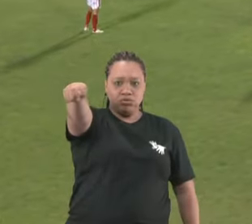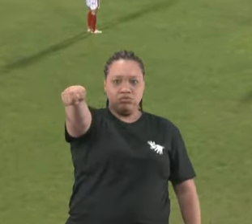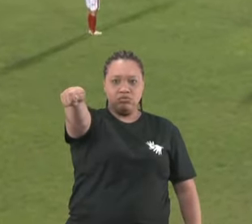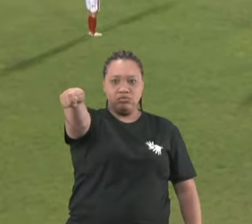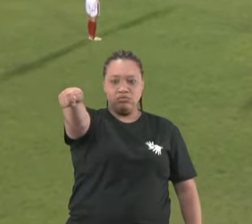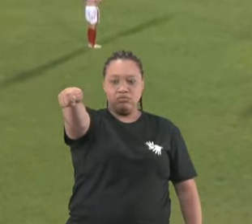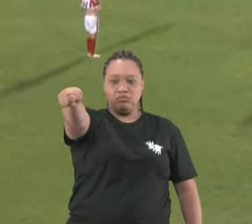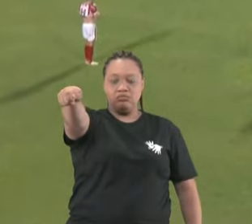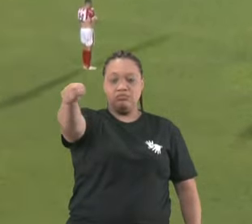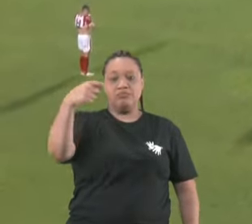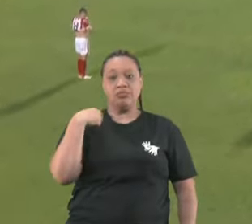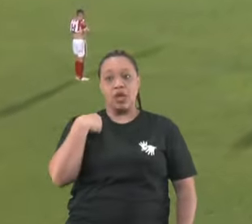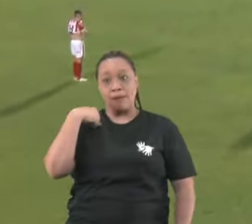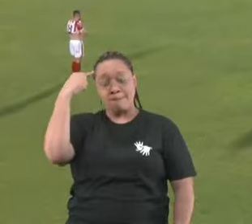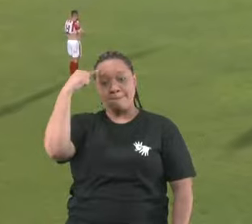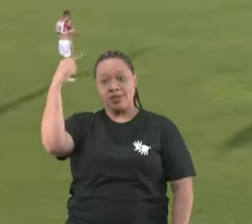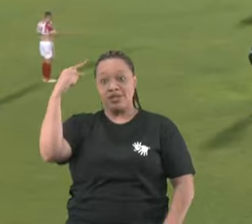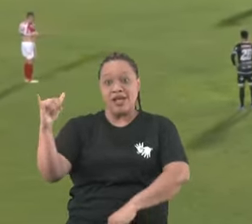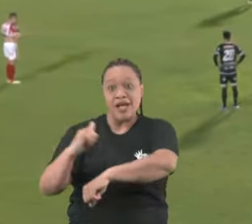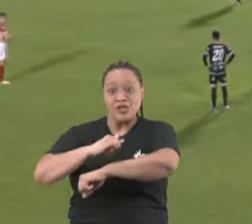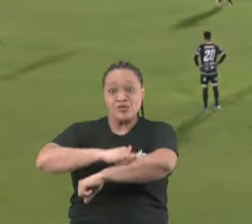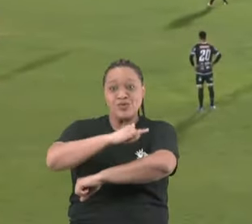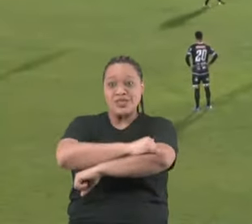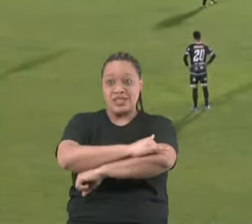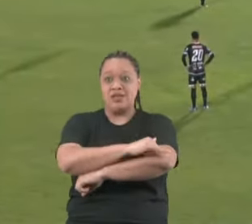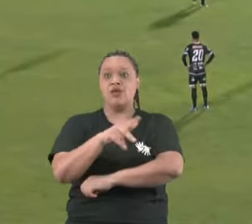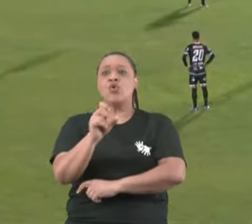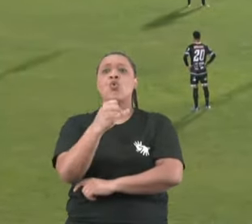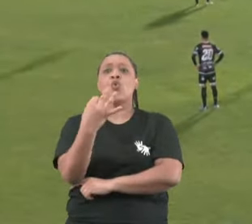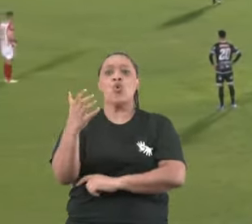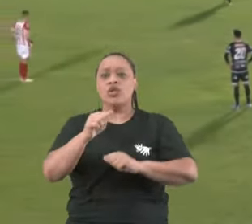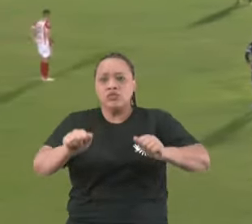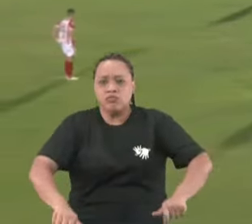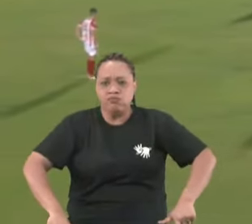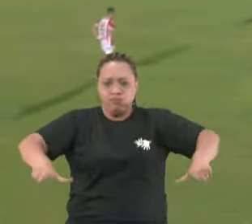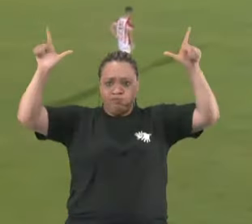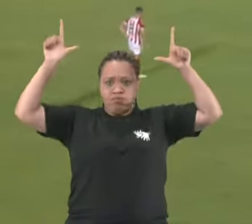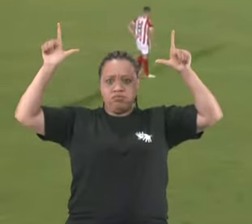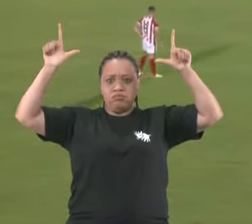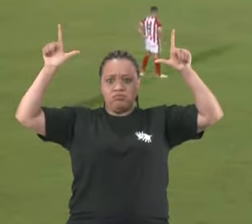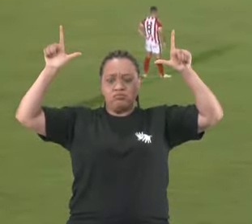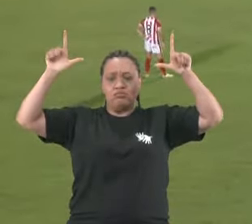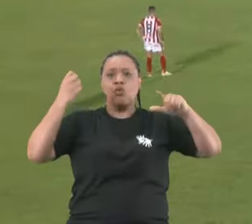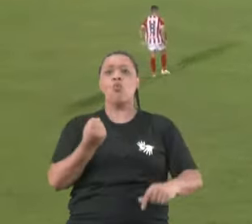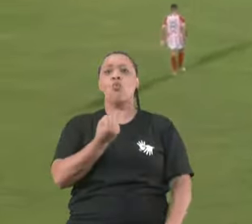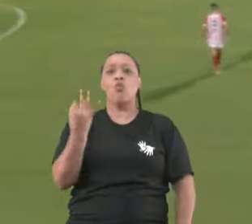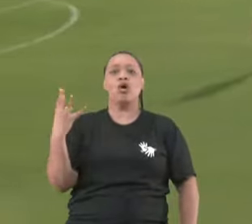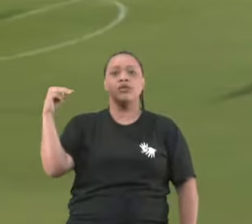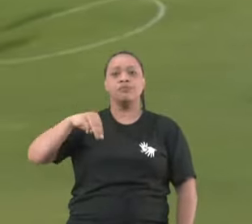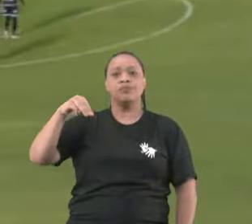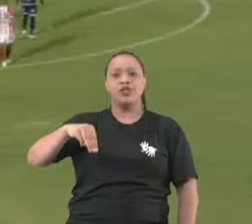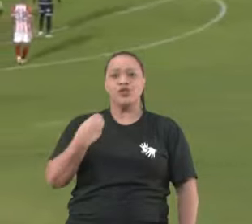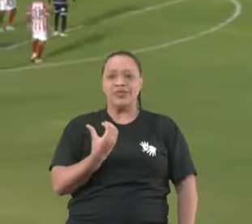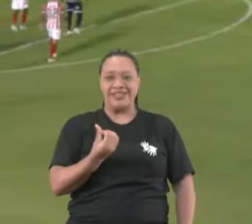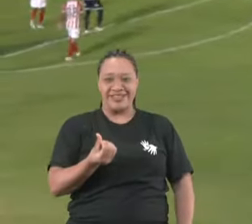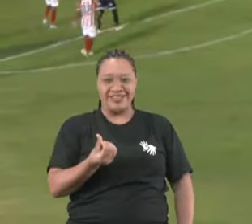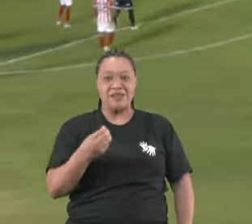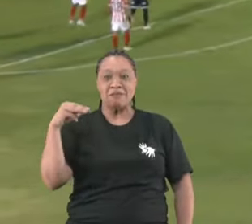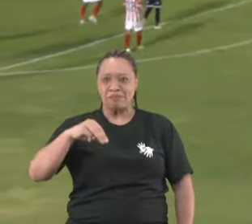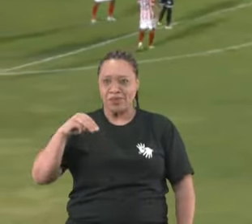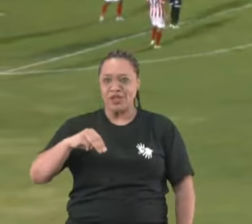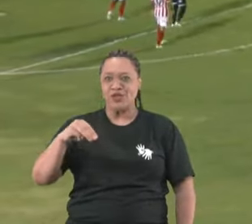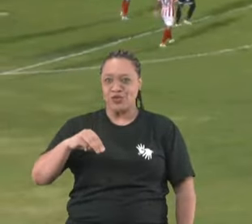pensava que era o sapo. A placa vai subir com quantos minutos, ô Paulo? Meia dúzia. Danado, é para isso